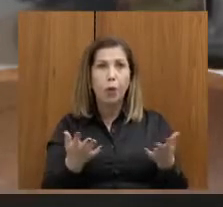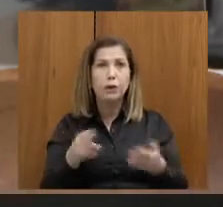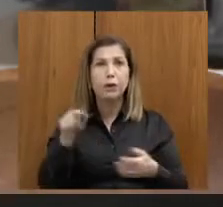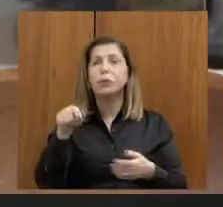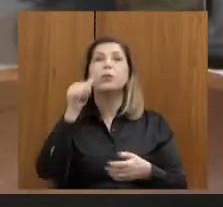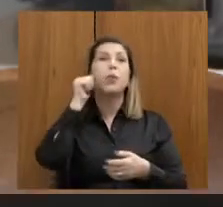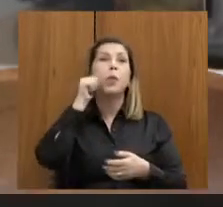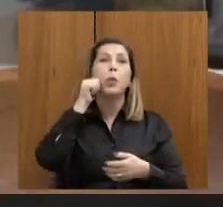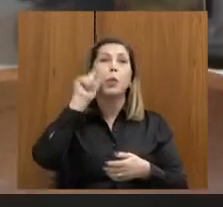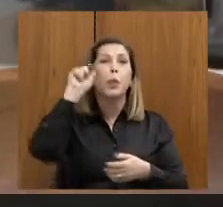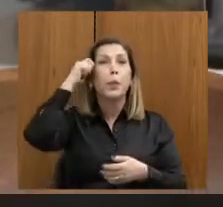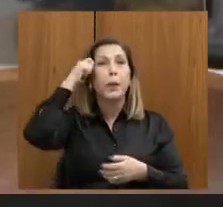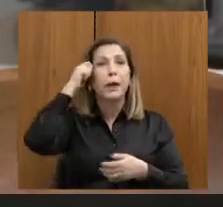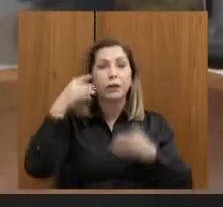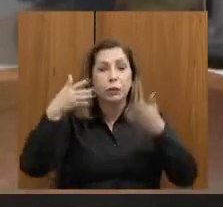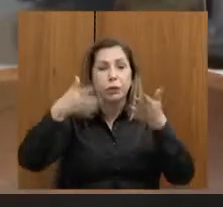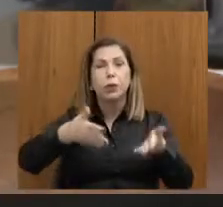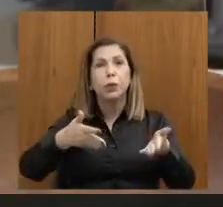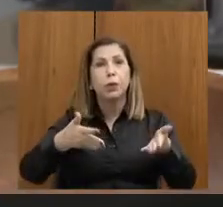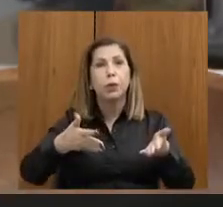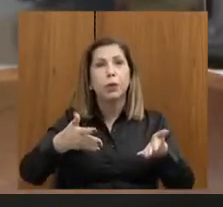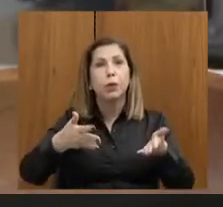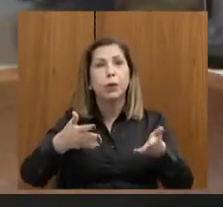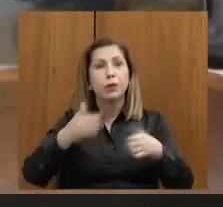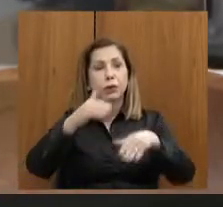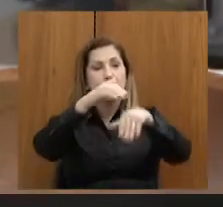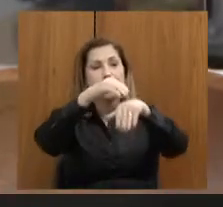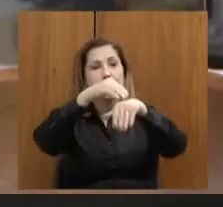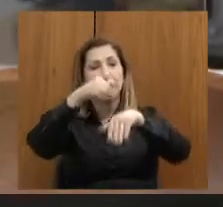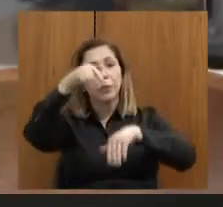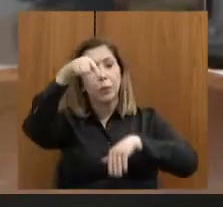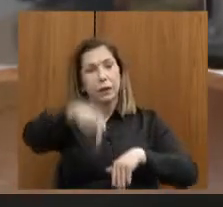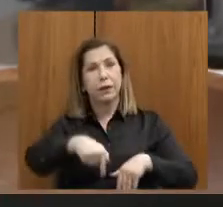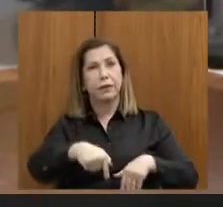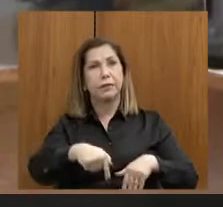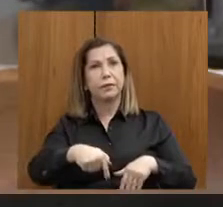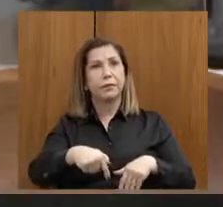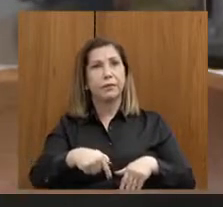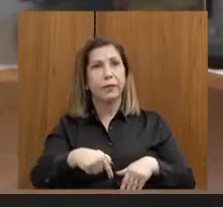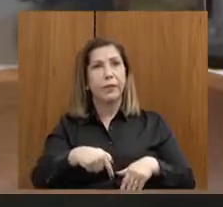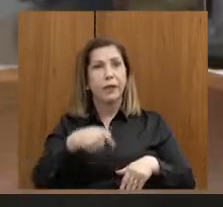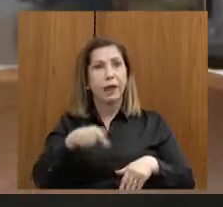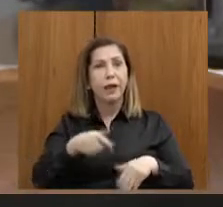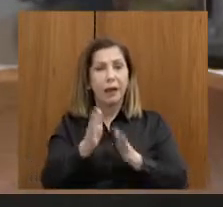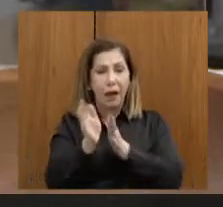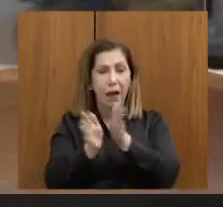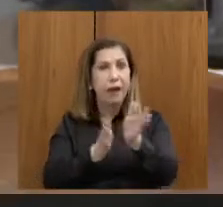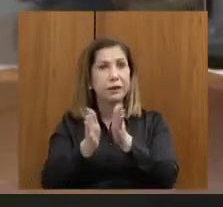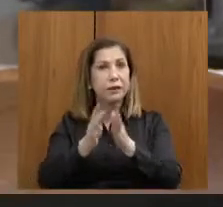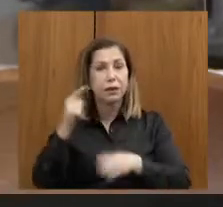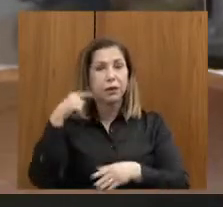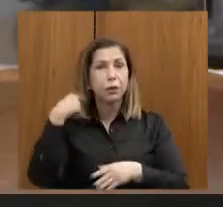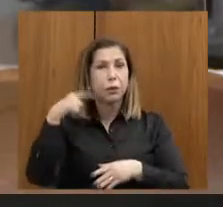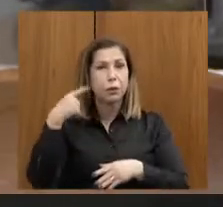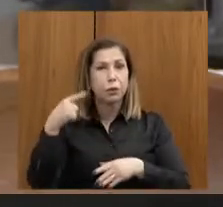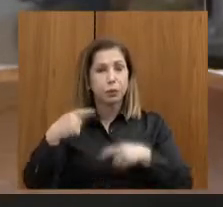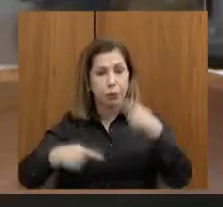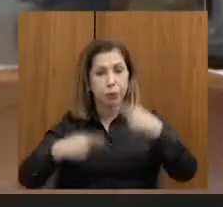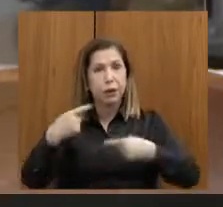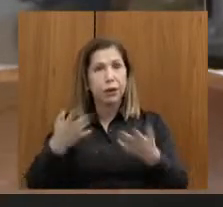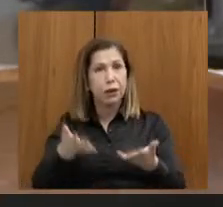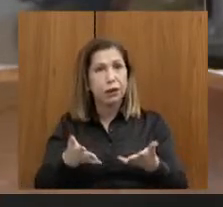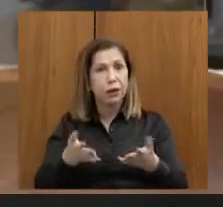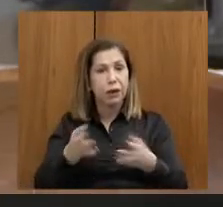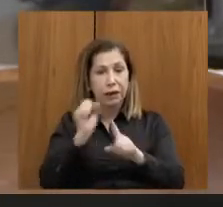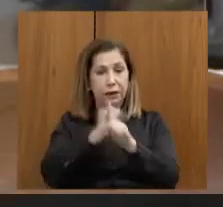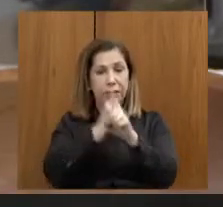uma mulher preta chegou aqui e nos convocou para estar nós temos acesso a uma política de Assistência